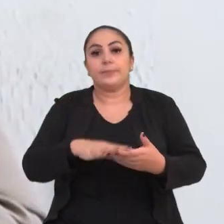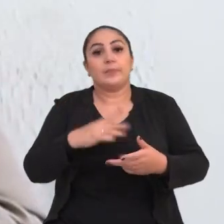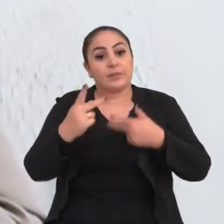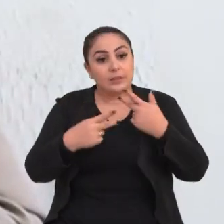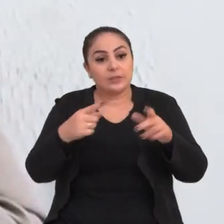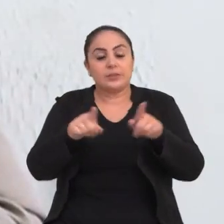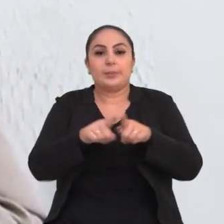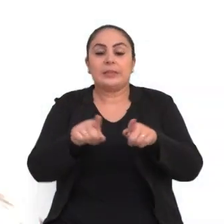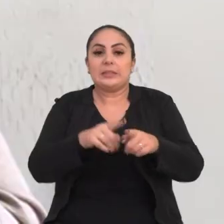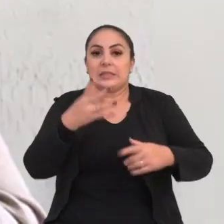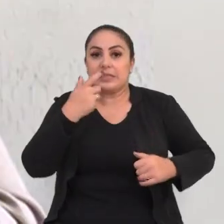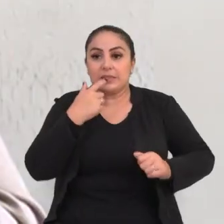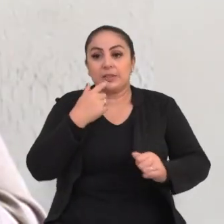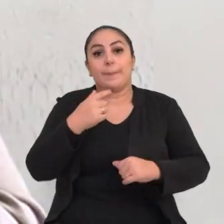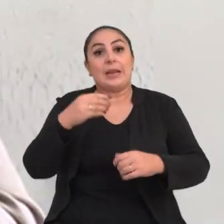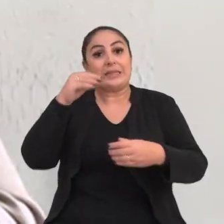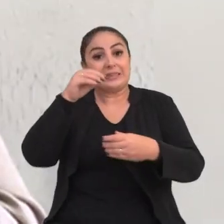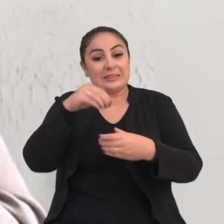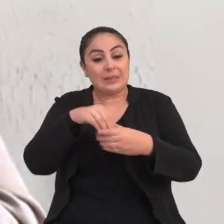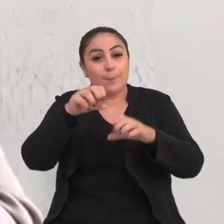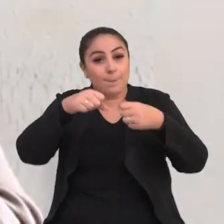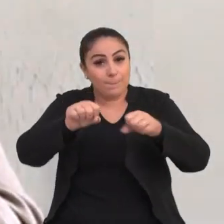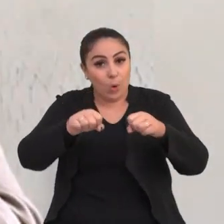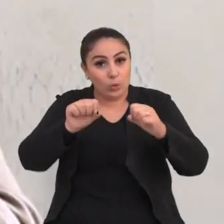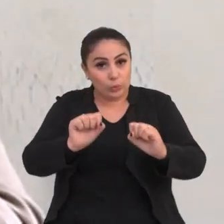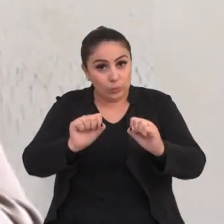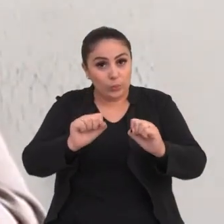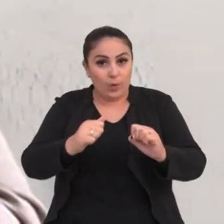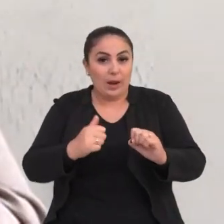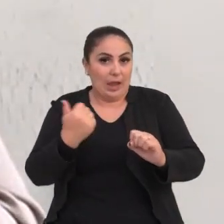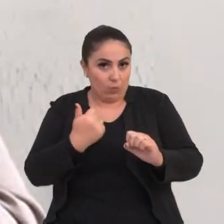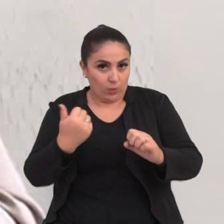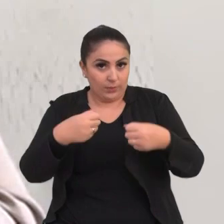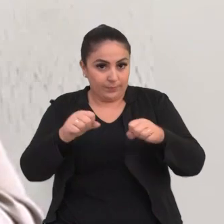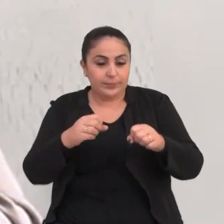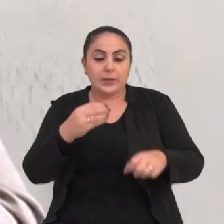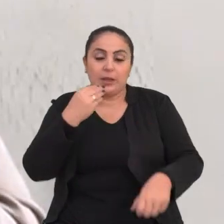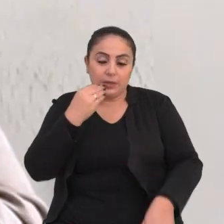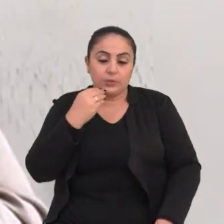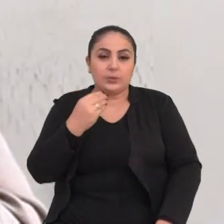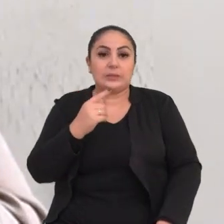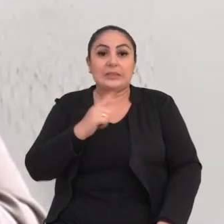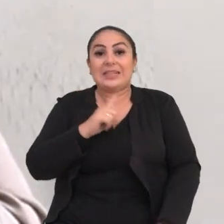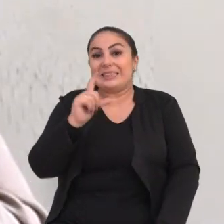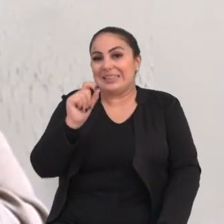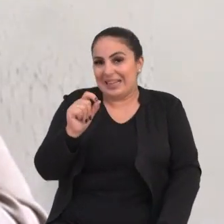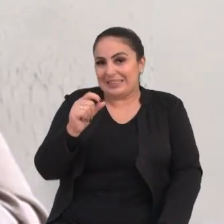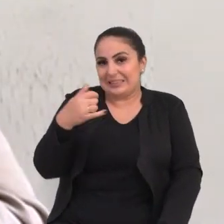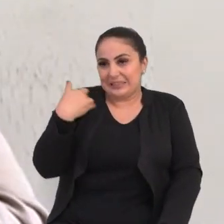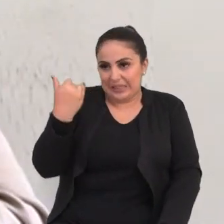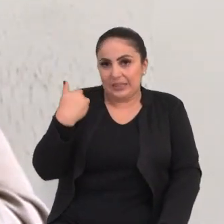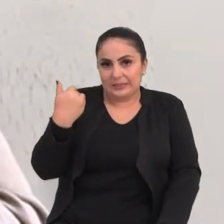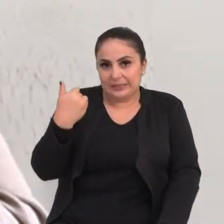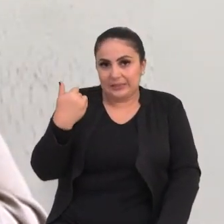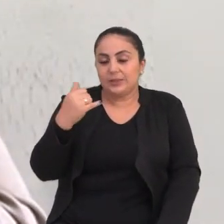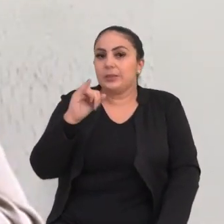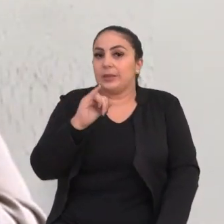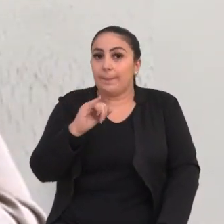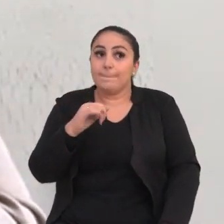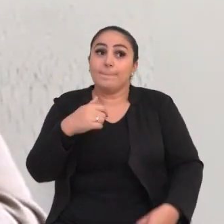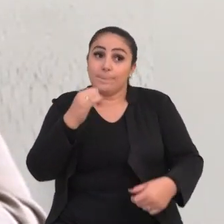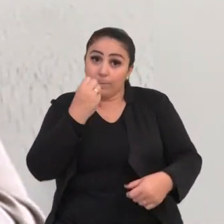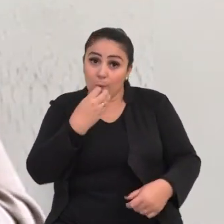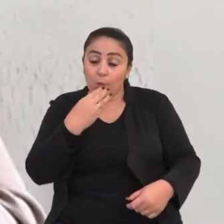falando de criança ainda, para andar na moto, como passageira, é claro, terão que ter 10 anos de idade. Isso é